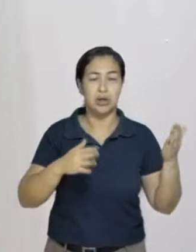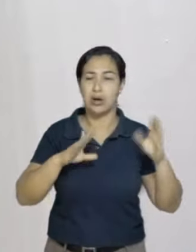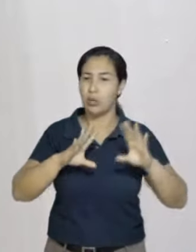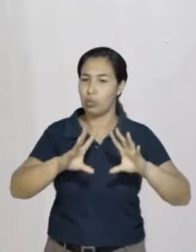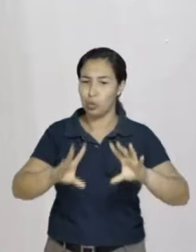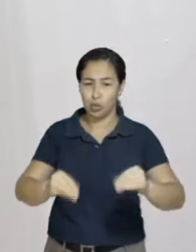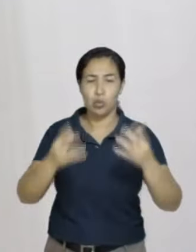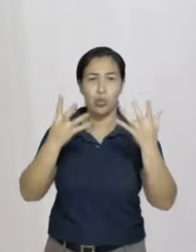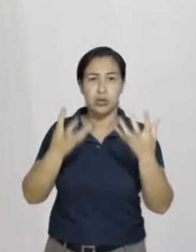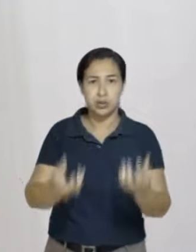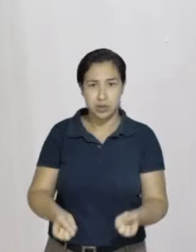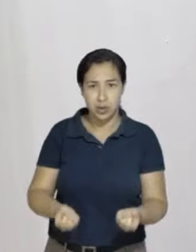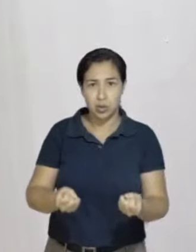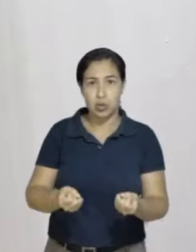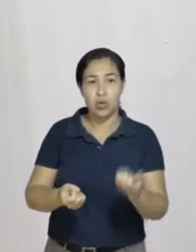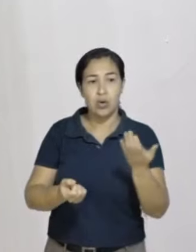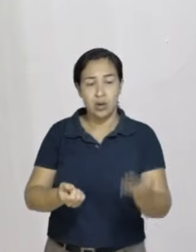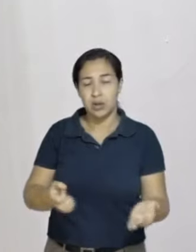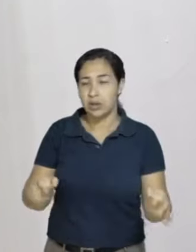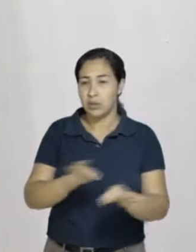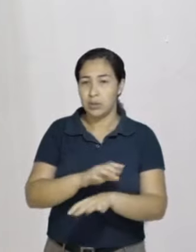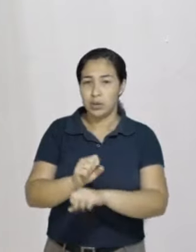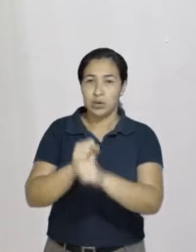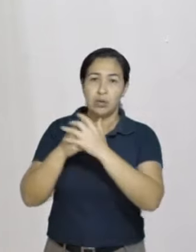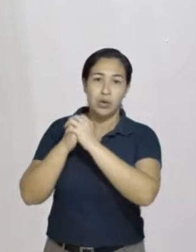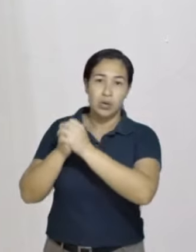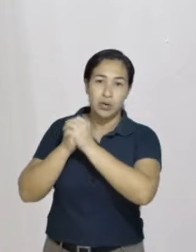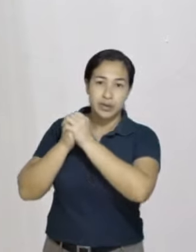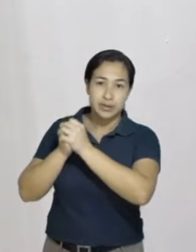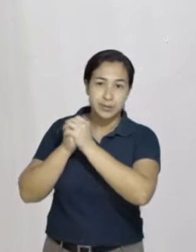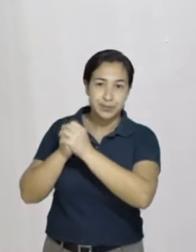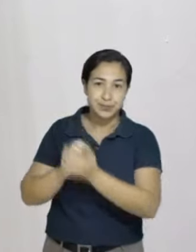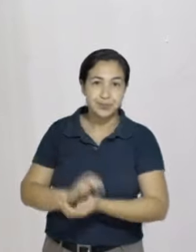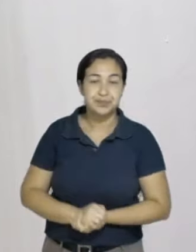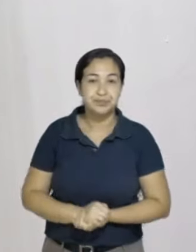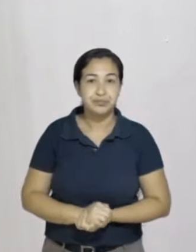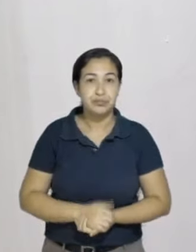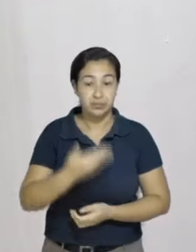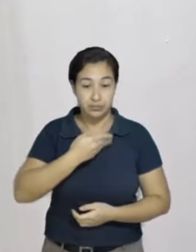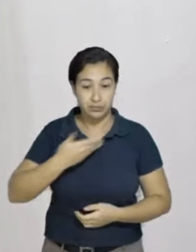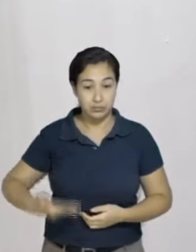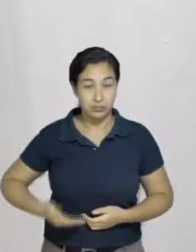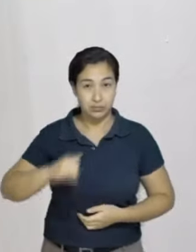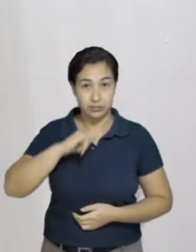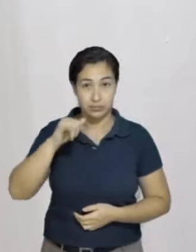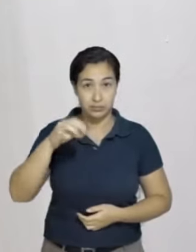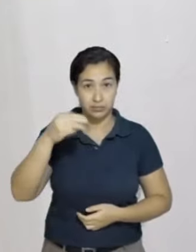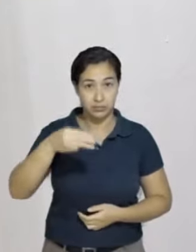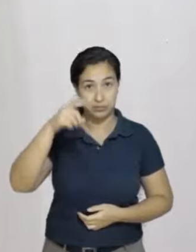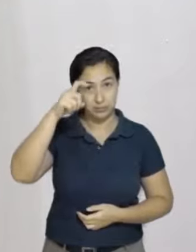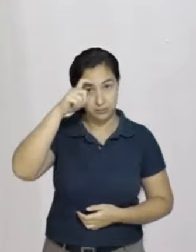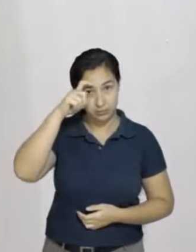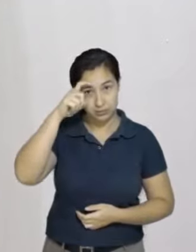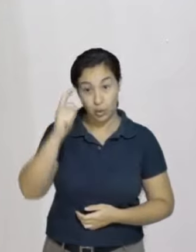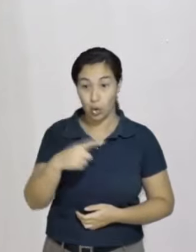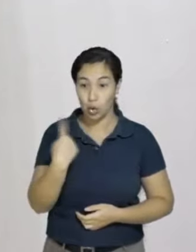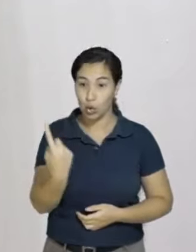a sugestão da diretoria pelo fim da oração o governador Jorginho Melo nós precisamos